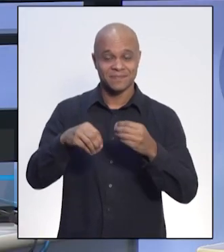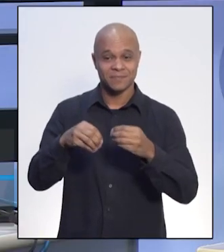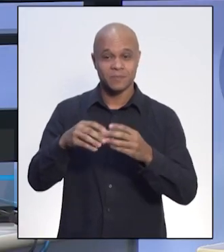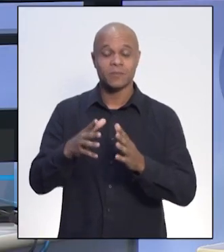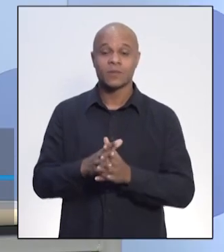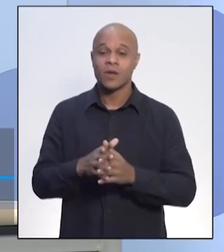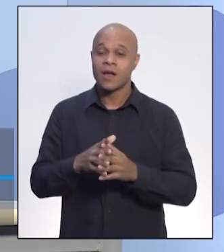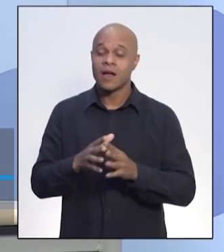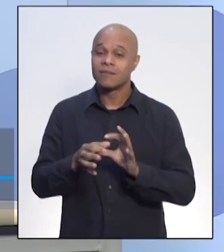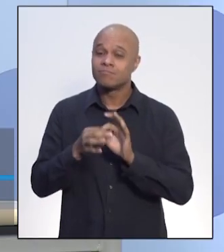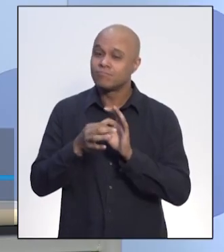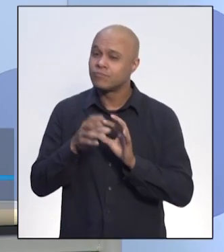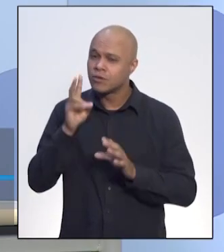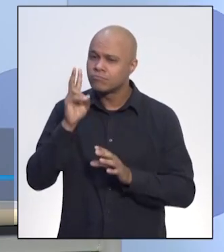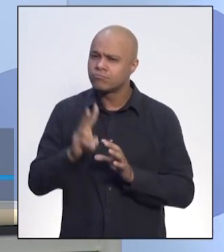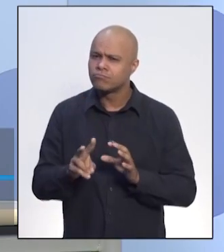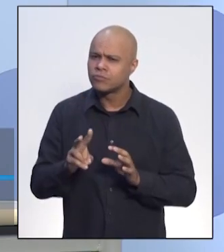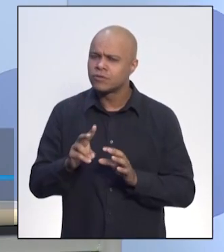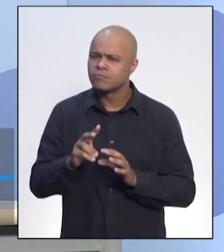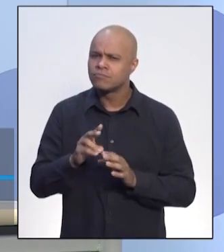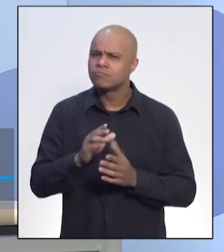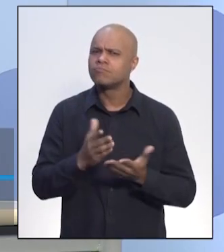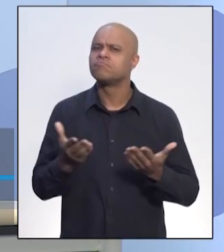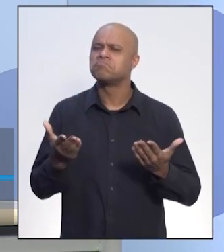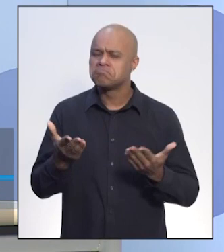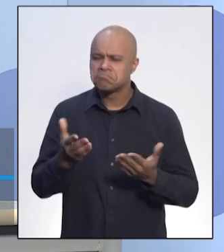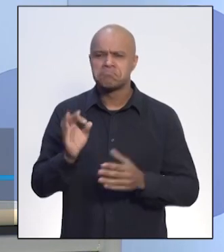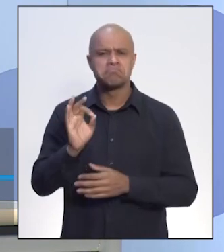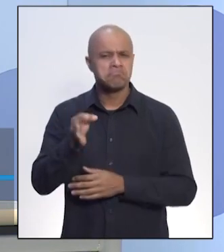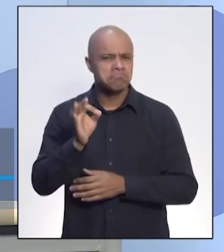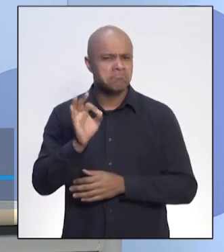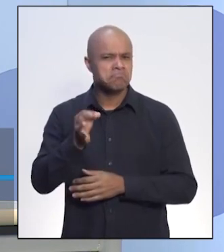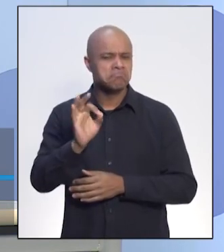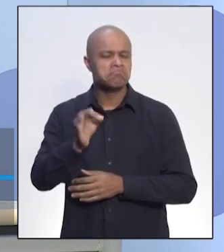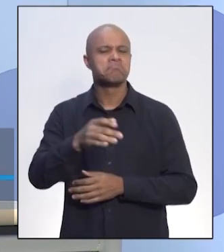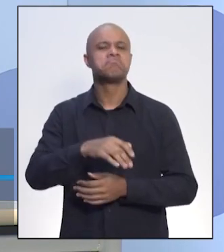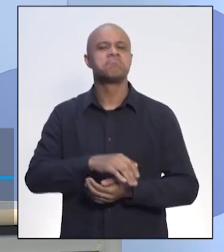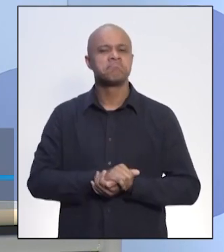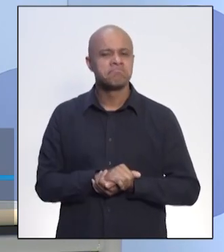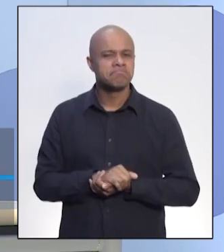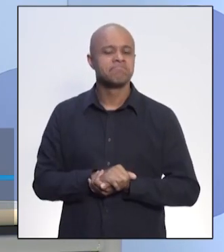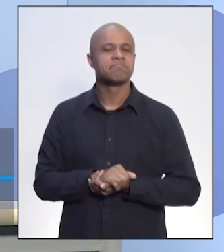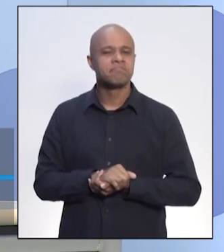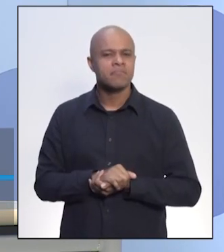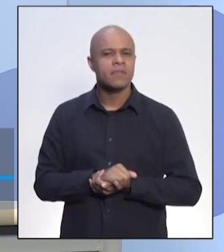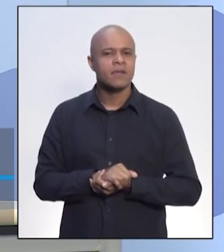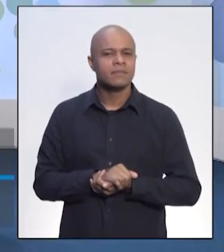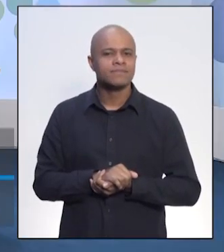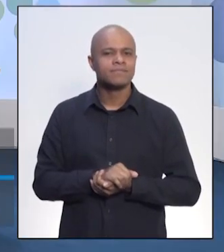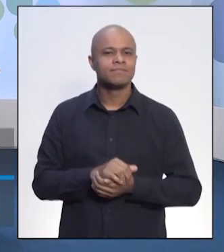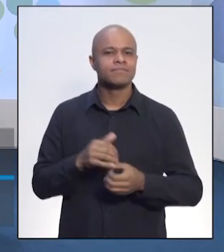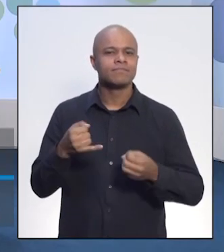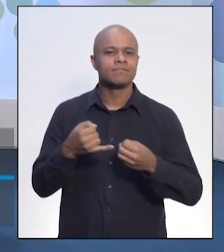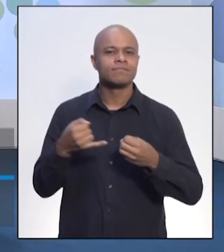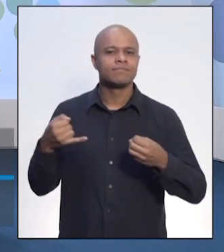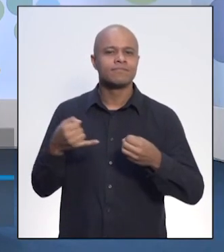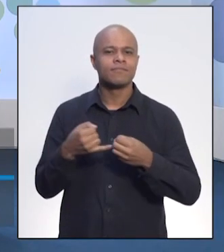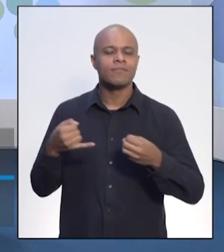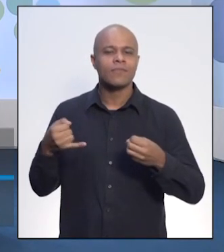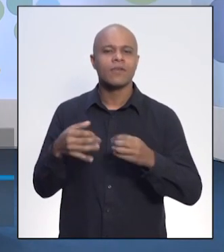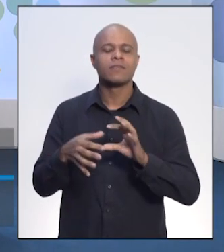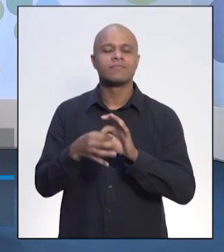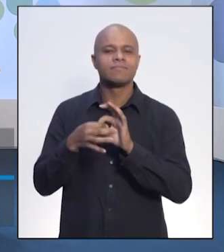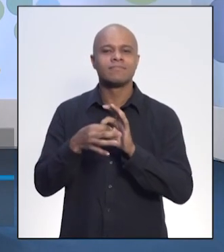ligação ali do brometo de sódio, é isso, né? Brometo de Isso, sódio brometo de sódio. é uma ligação iônica e ali o